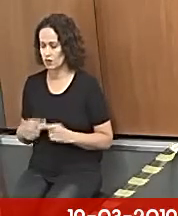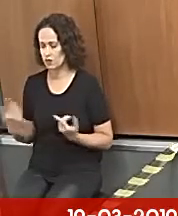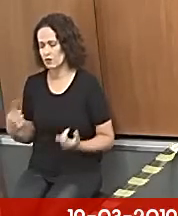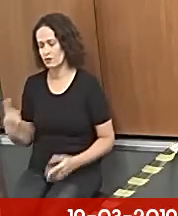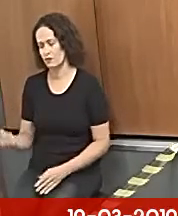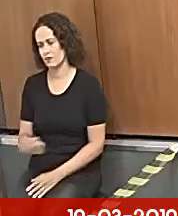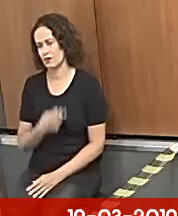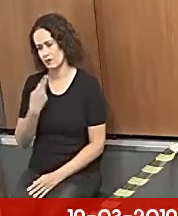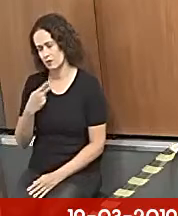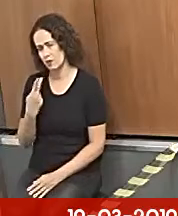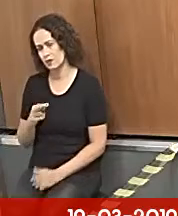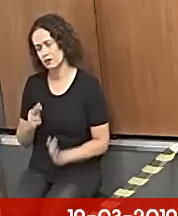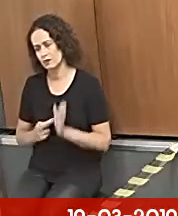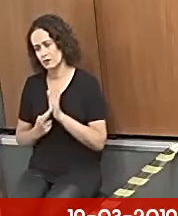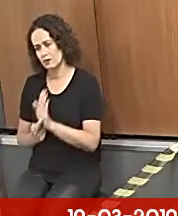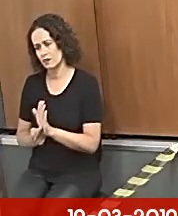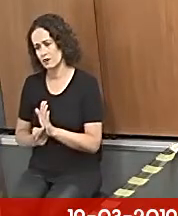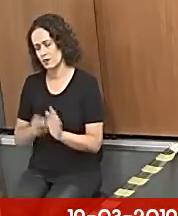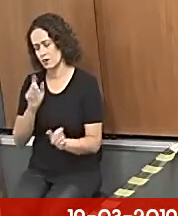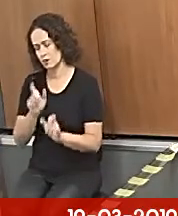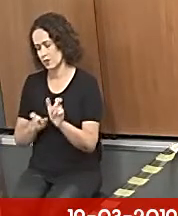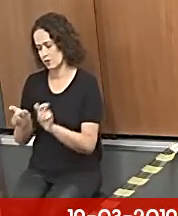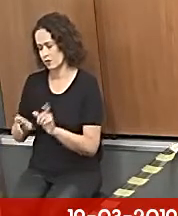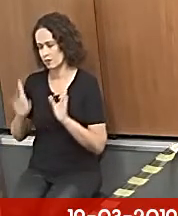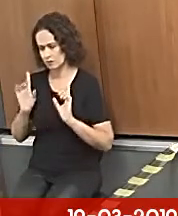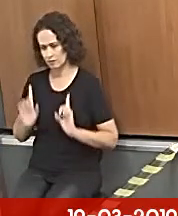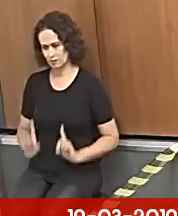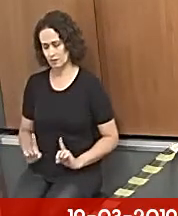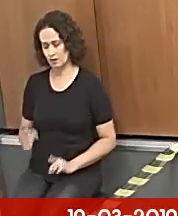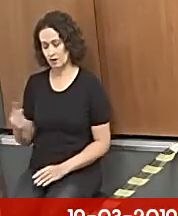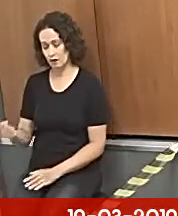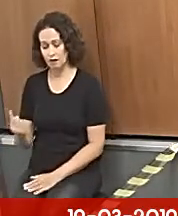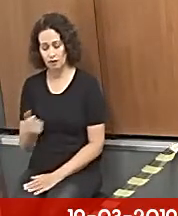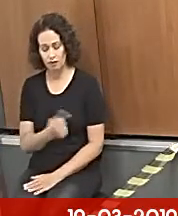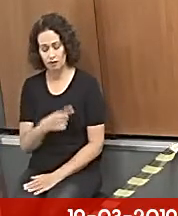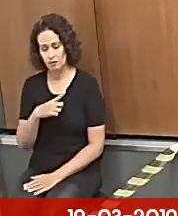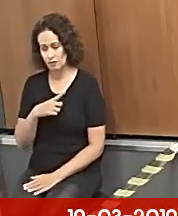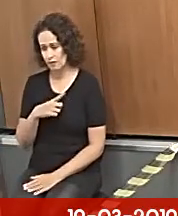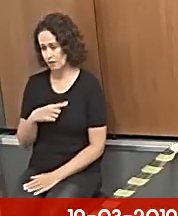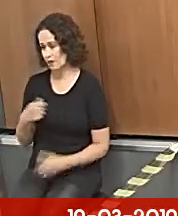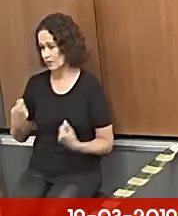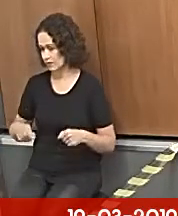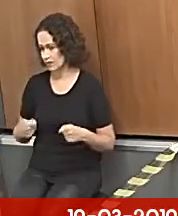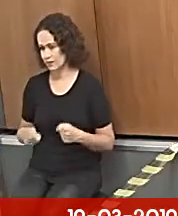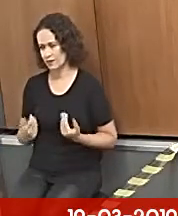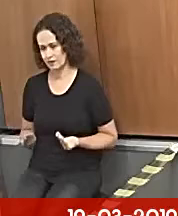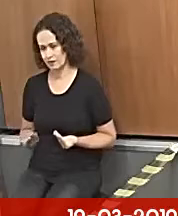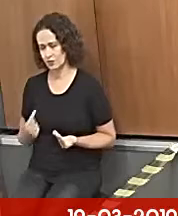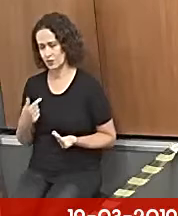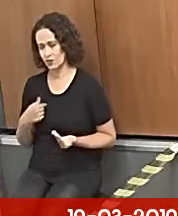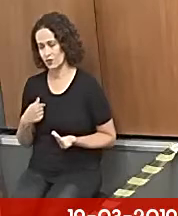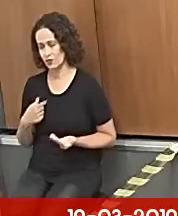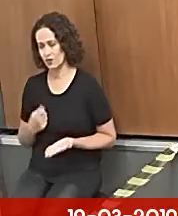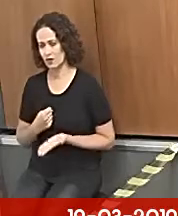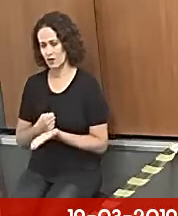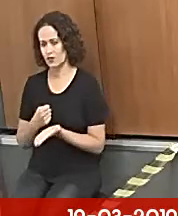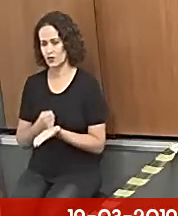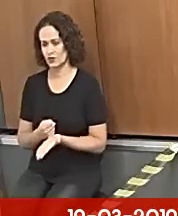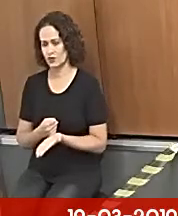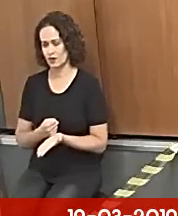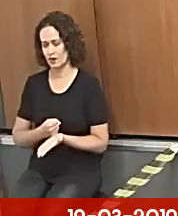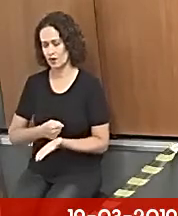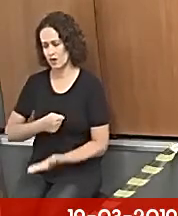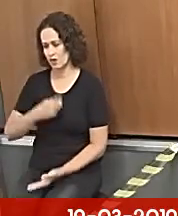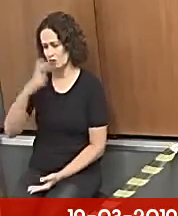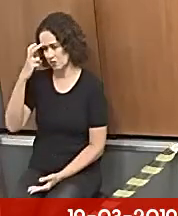as pessoas com deficiências mas cada um tem uma dado né eu não tenho como ajudar é representar os ingredientes visual